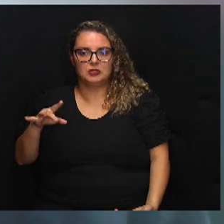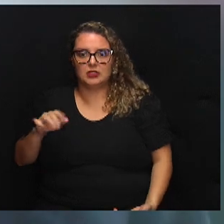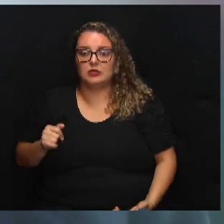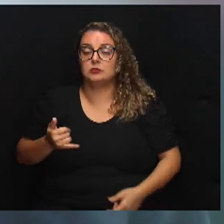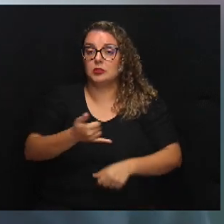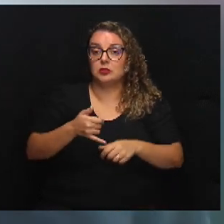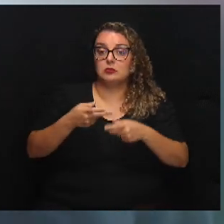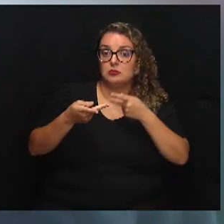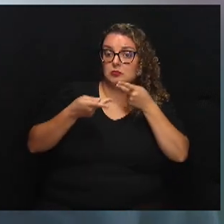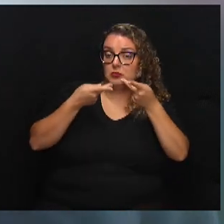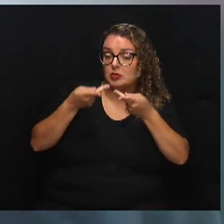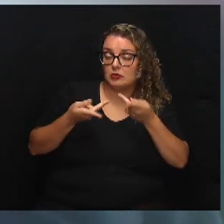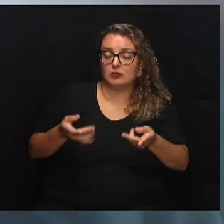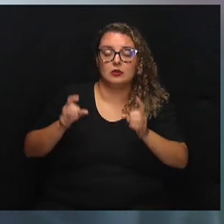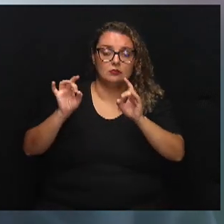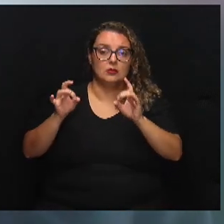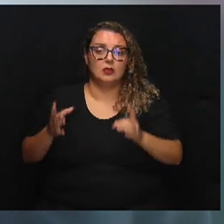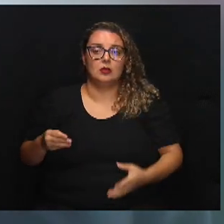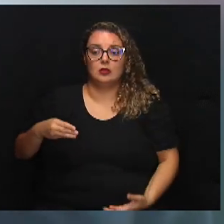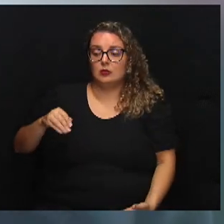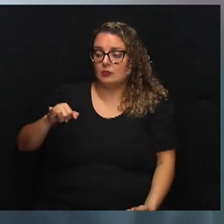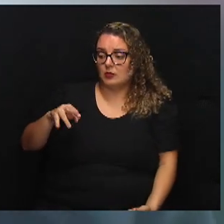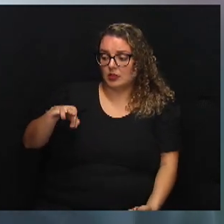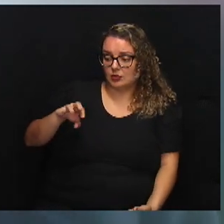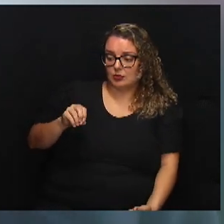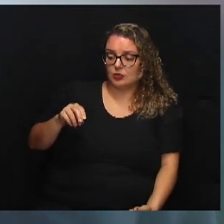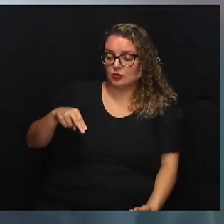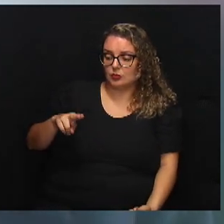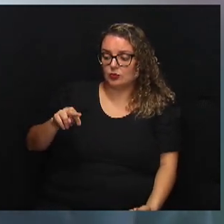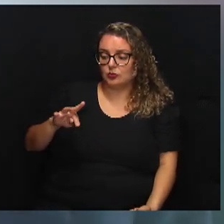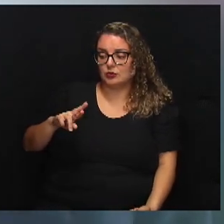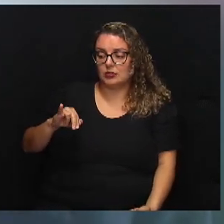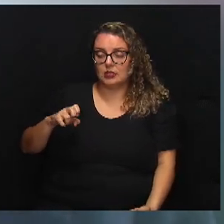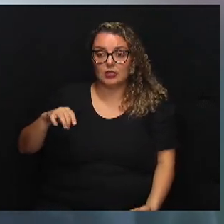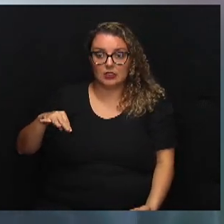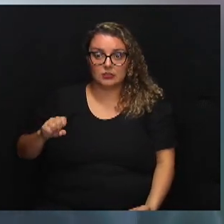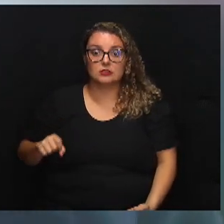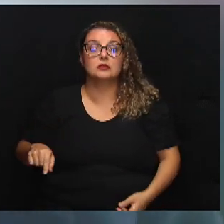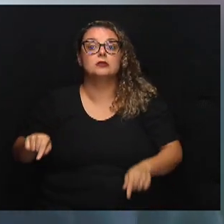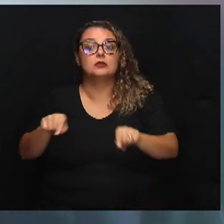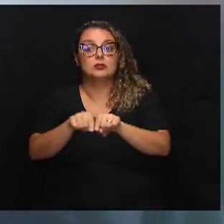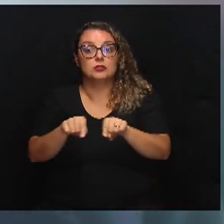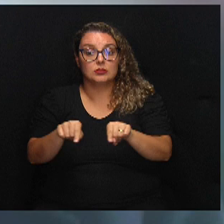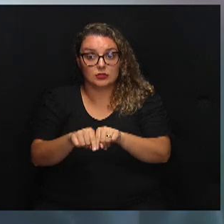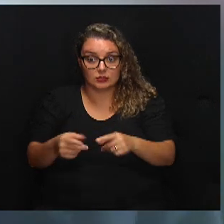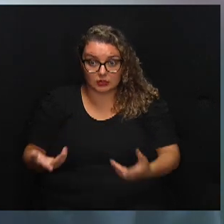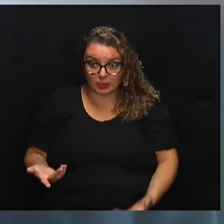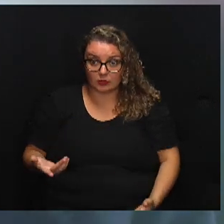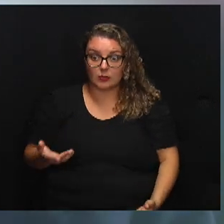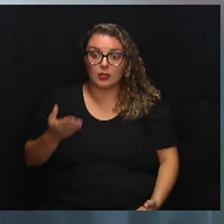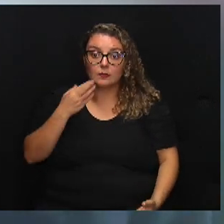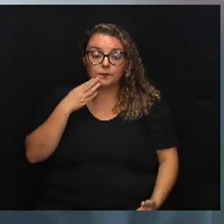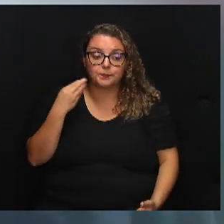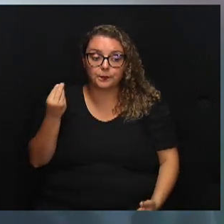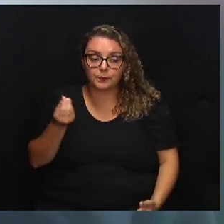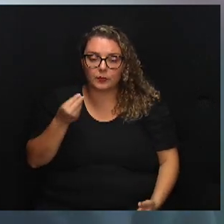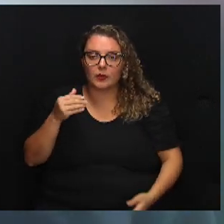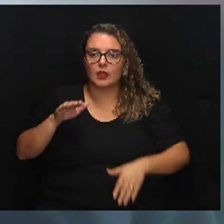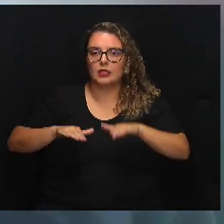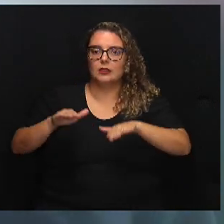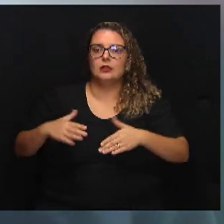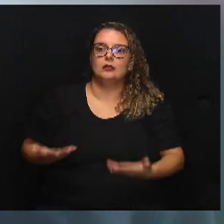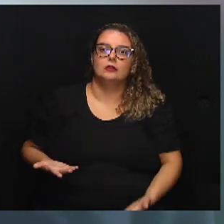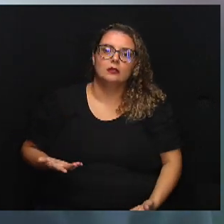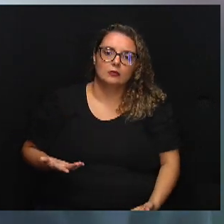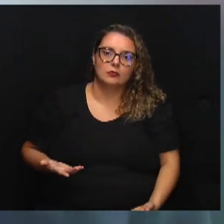que eu falei, de micronutrientes, também ele tem um certo sabor dependendo daquilo que a